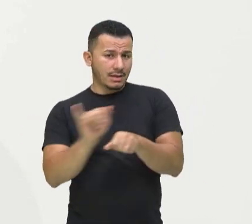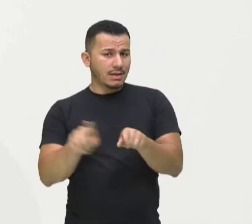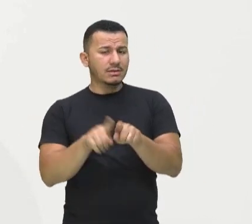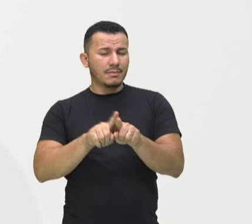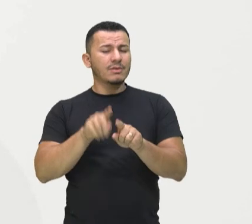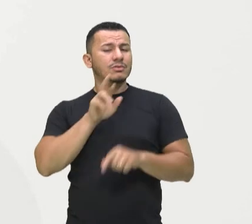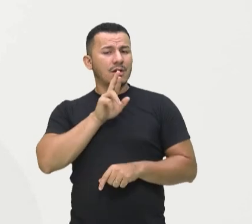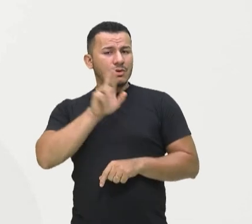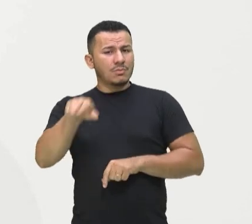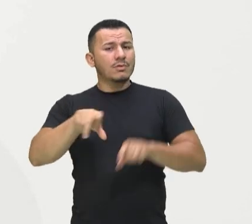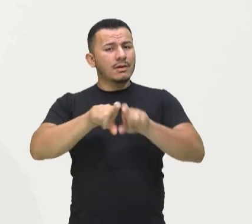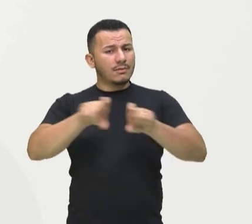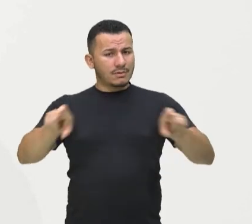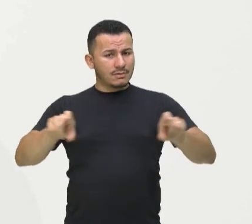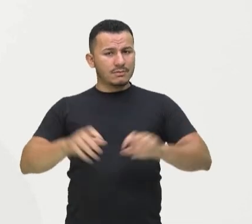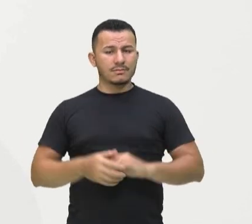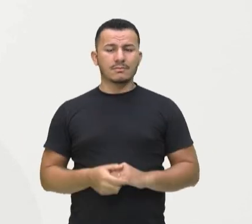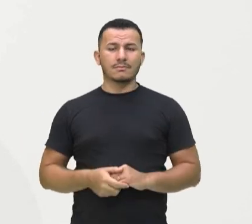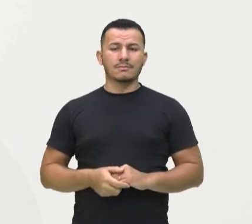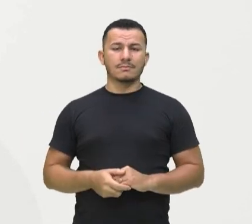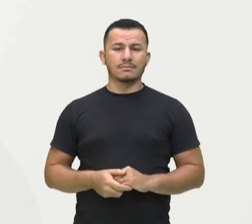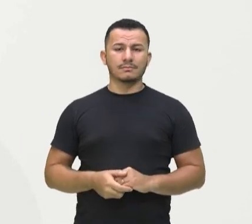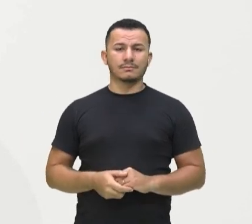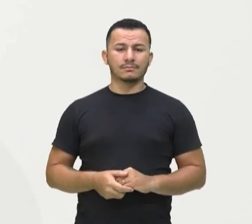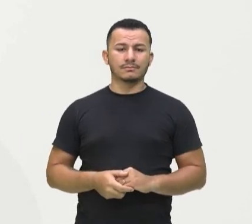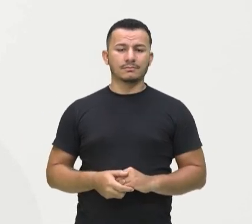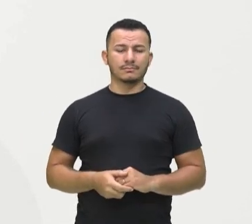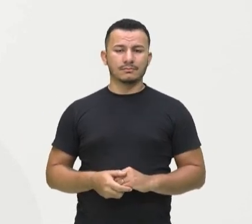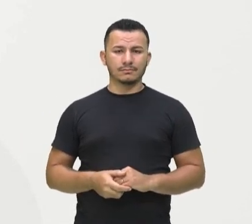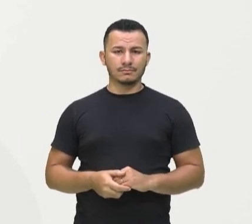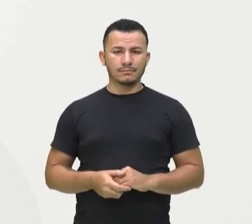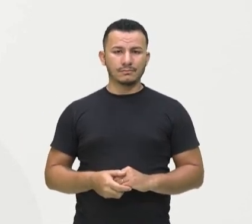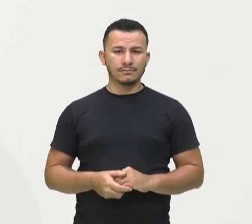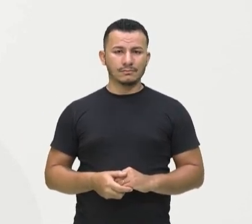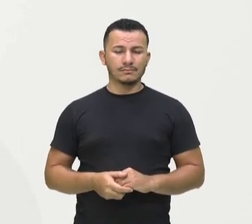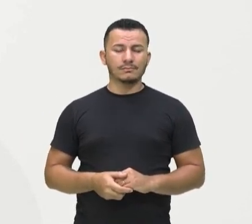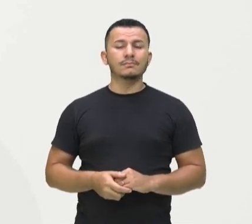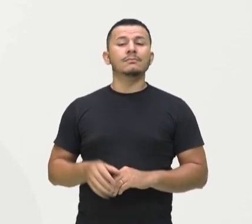equação, essa equação, tá legal? E aí você vai ficar então com,